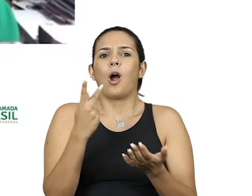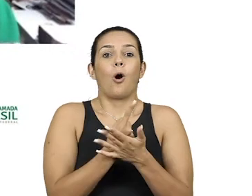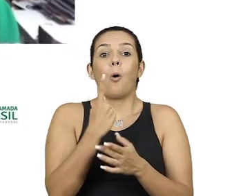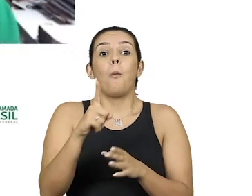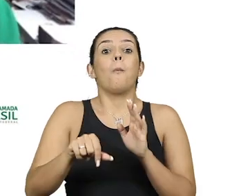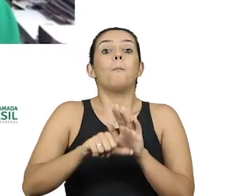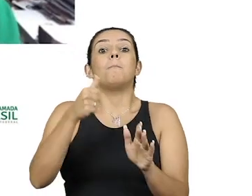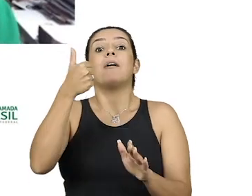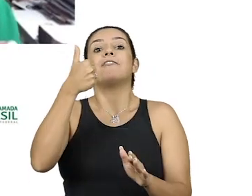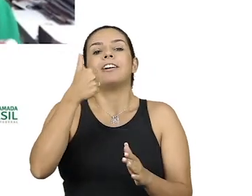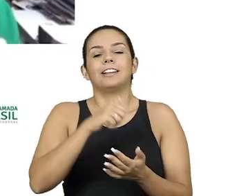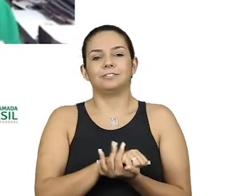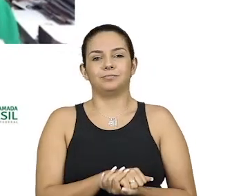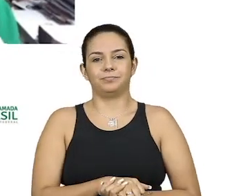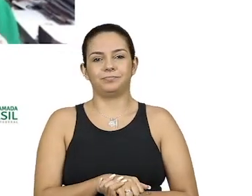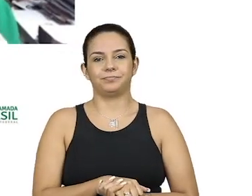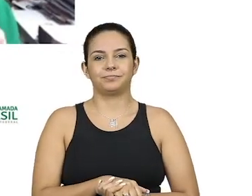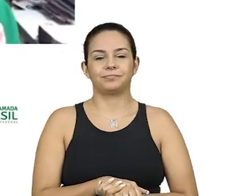acontecer.